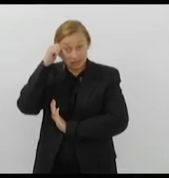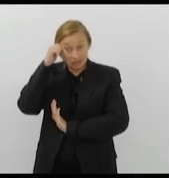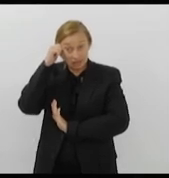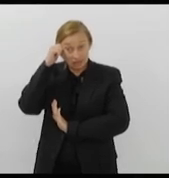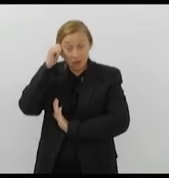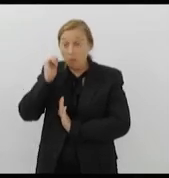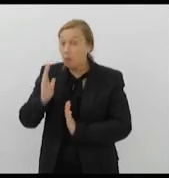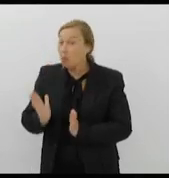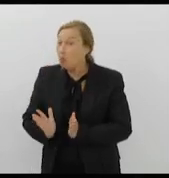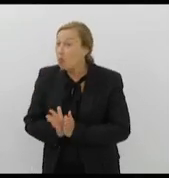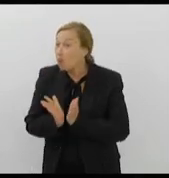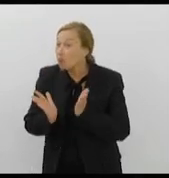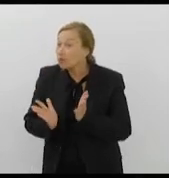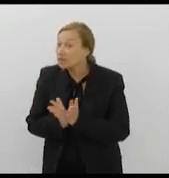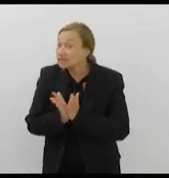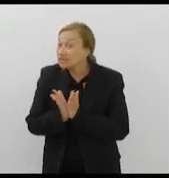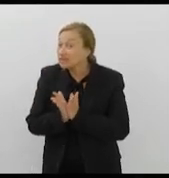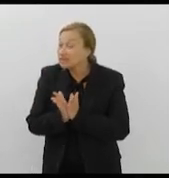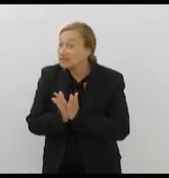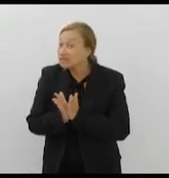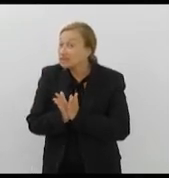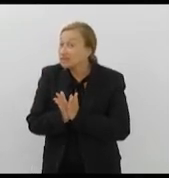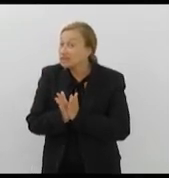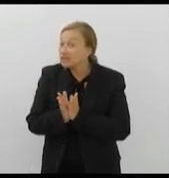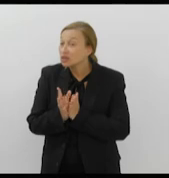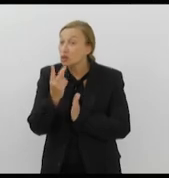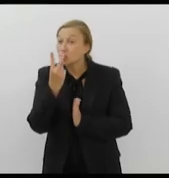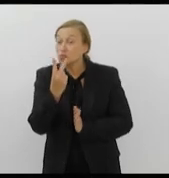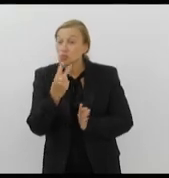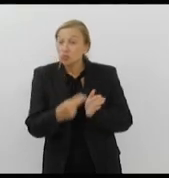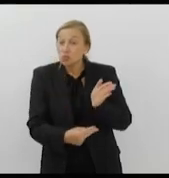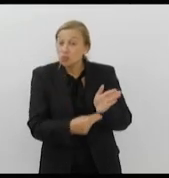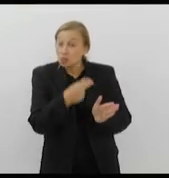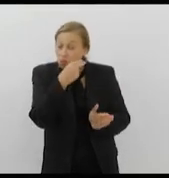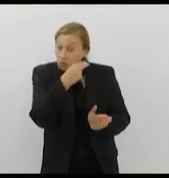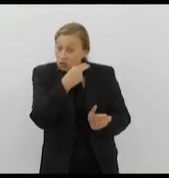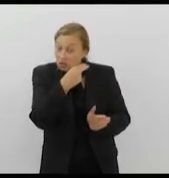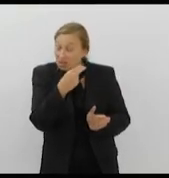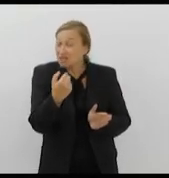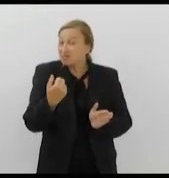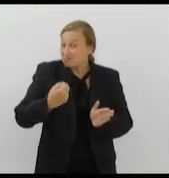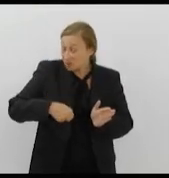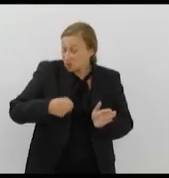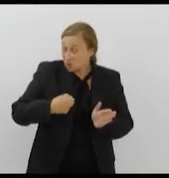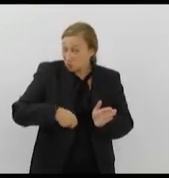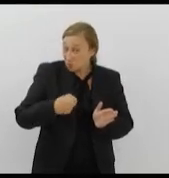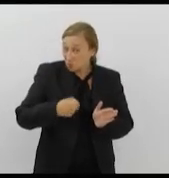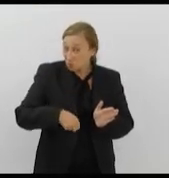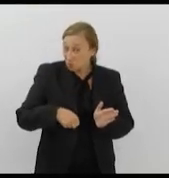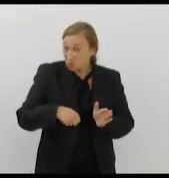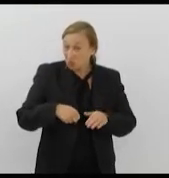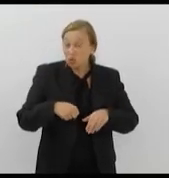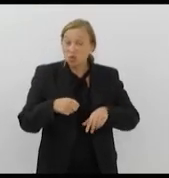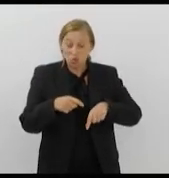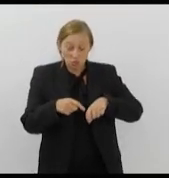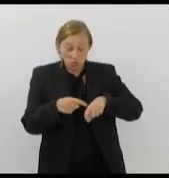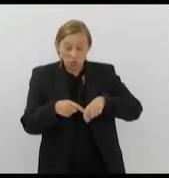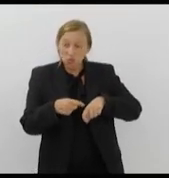pobre, com duas cirurgias que teve que ser submetida nos joelhos,